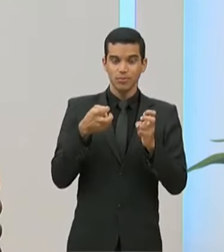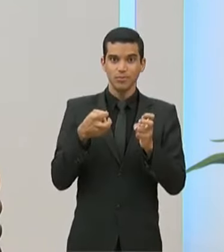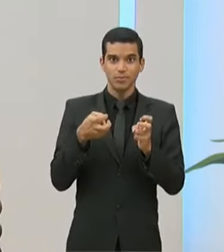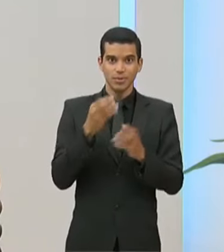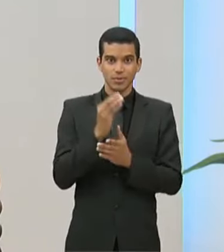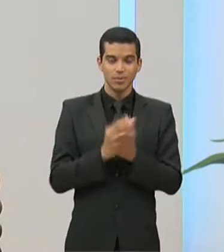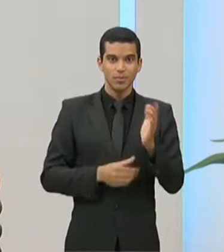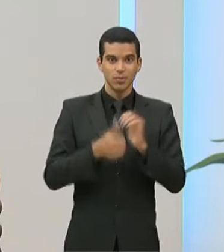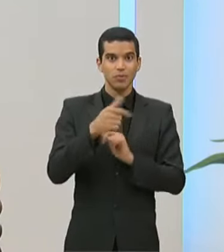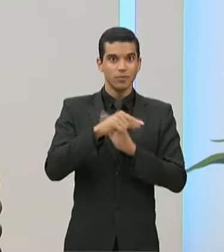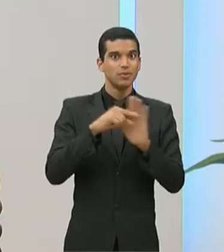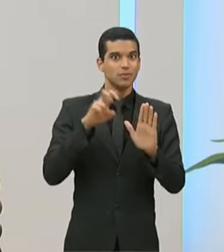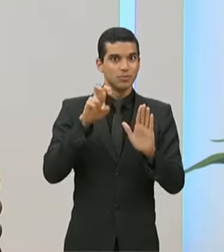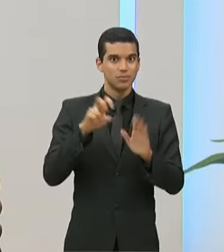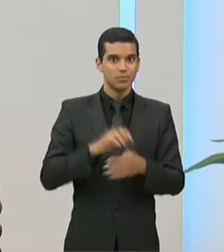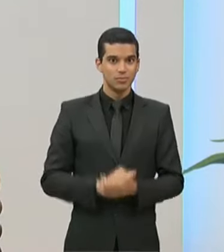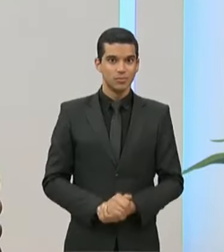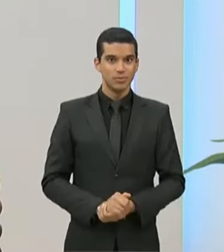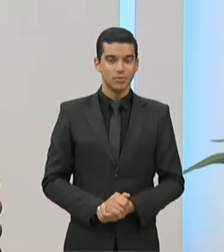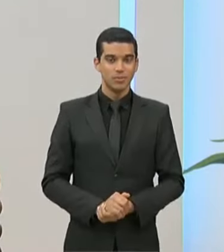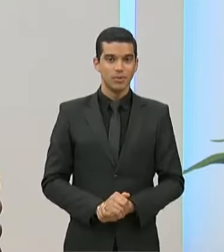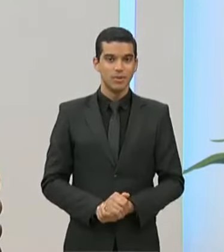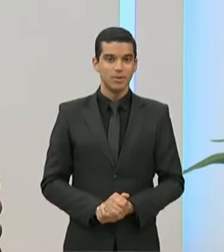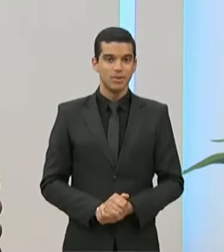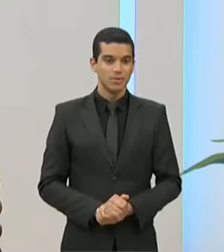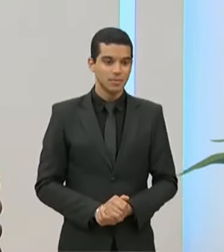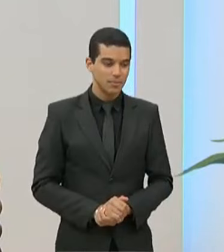1, versículo 5 do profeta Jonas.